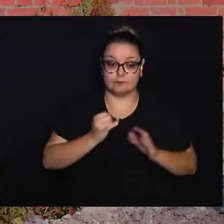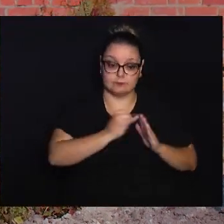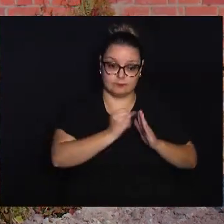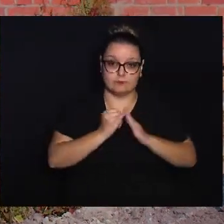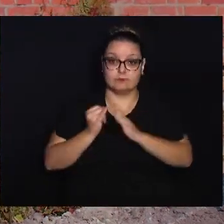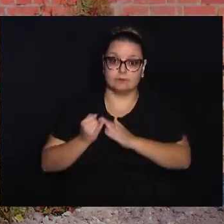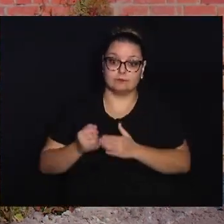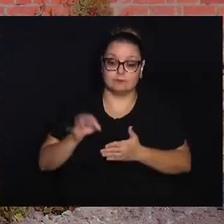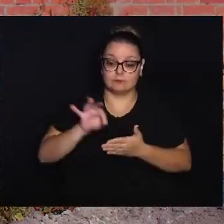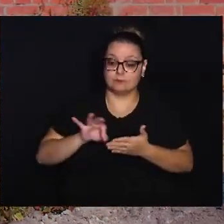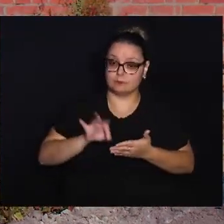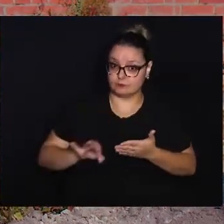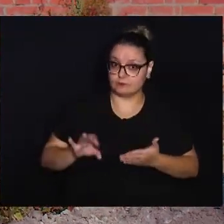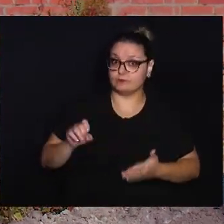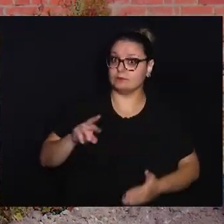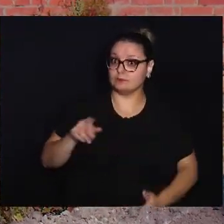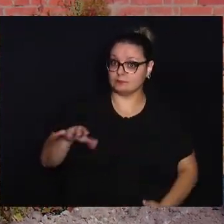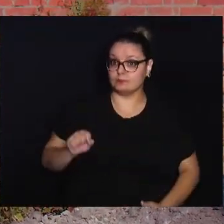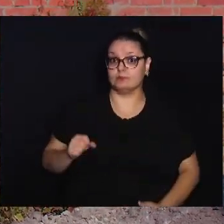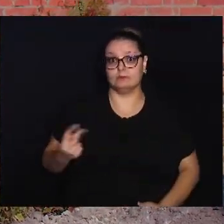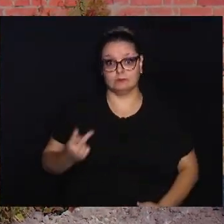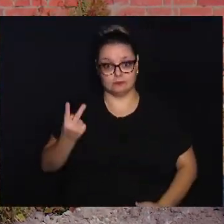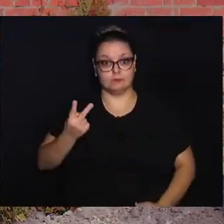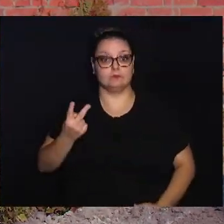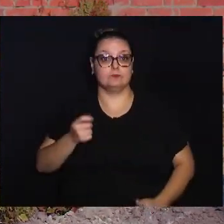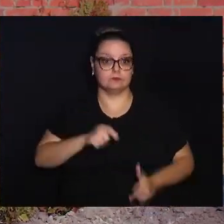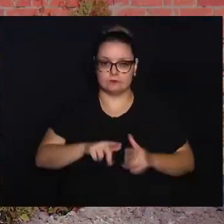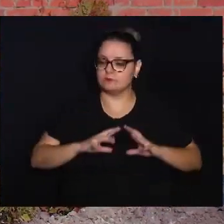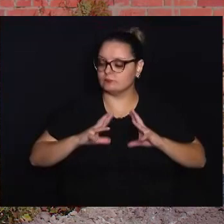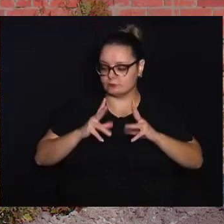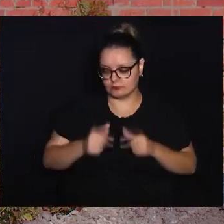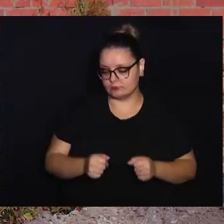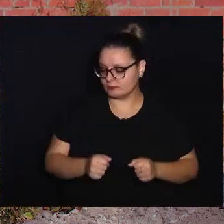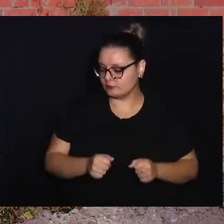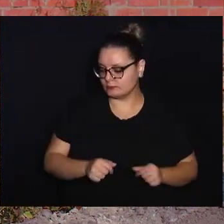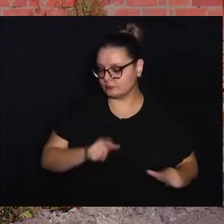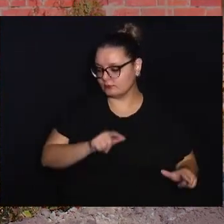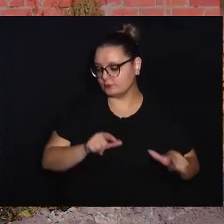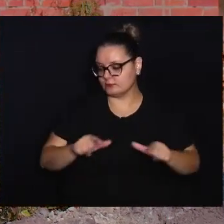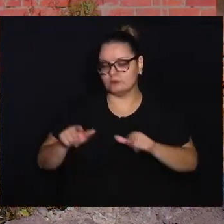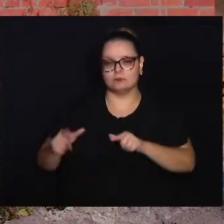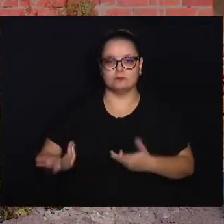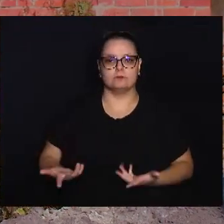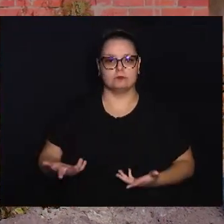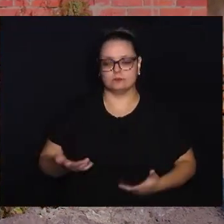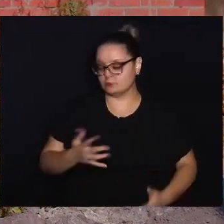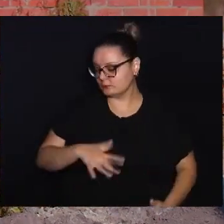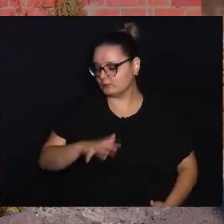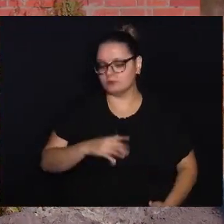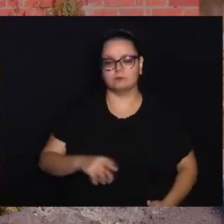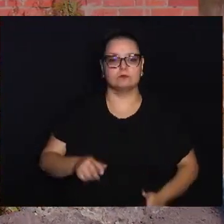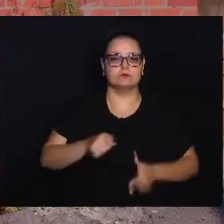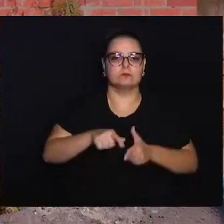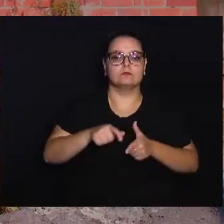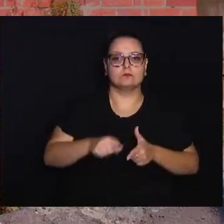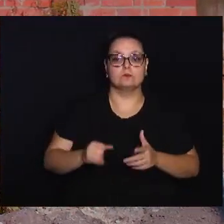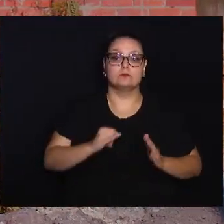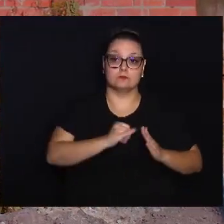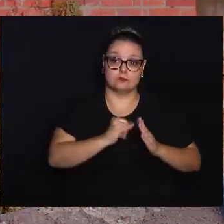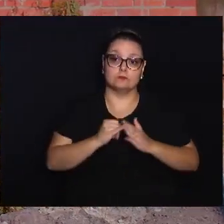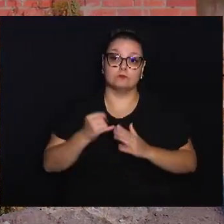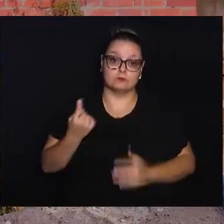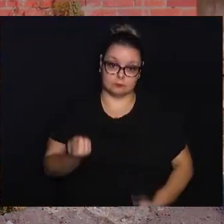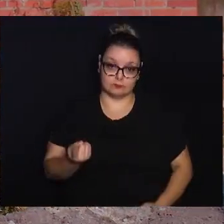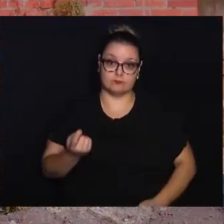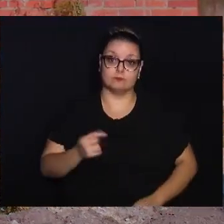esse imóvel ele vai passar por uma correção no valor do aluguel. Isso é padrão para todo mundo que está aí nas locações de